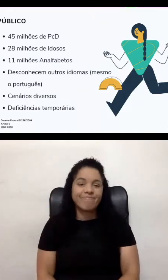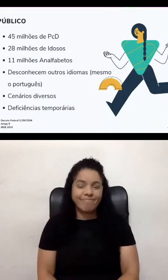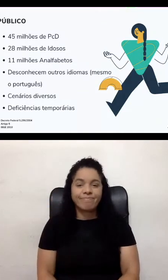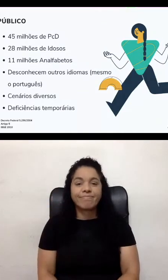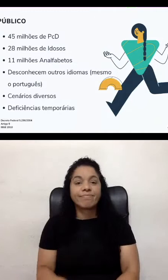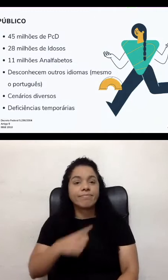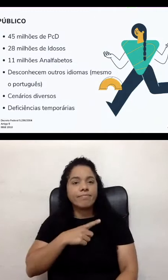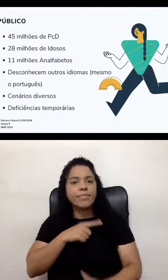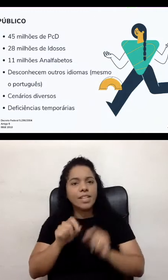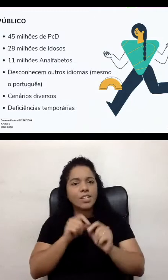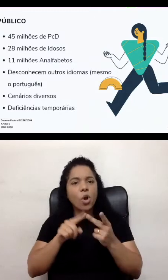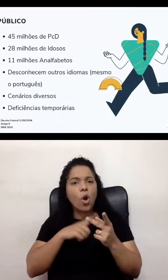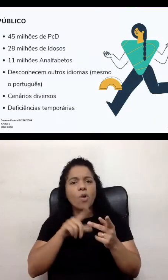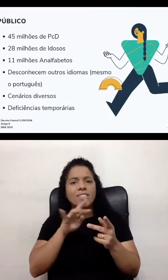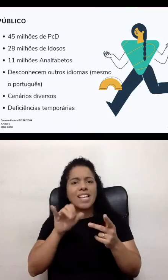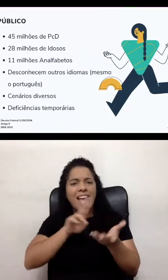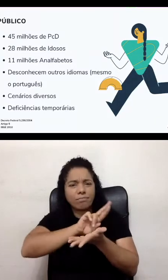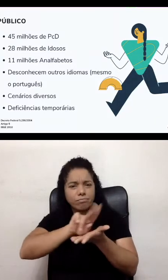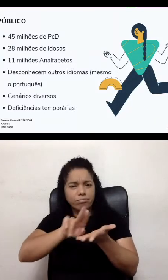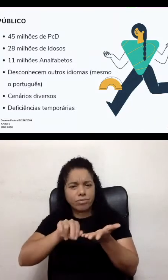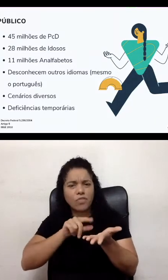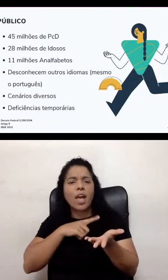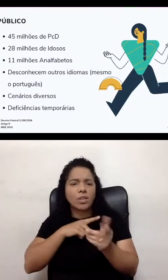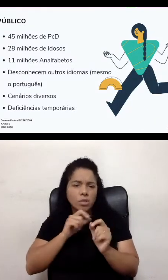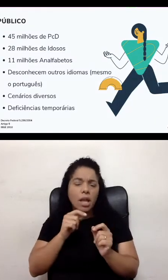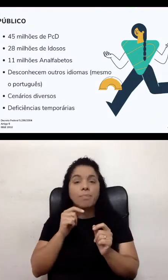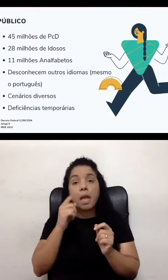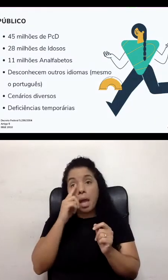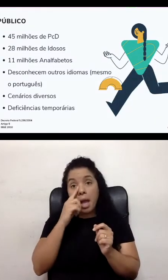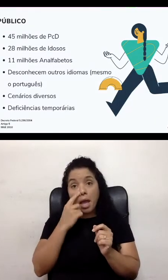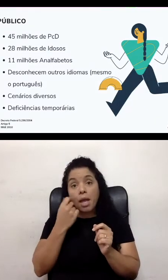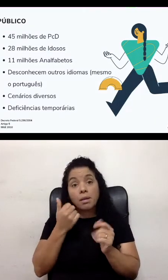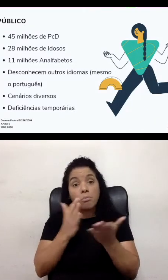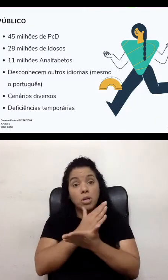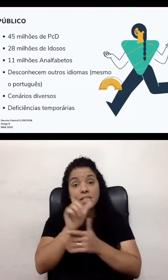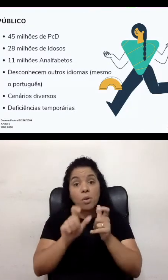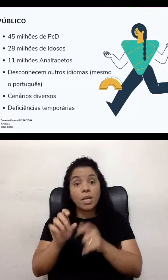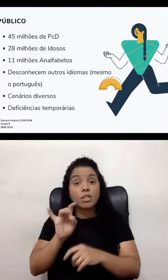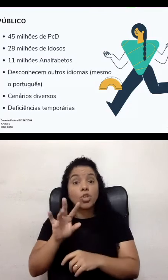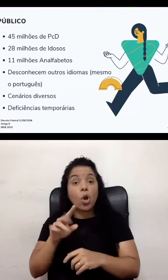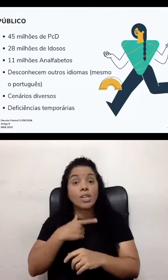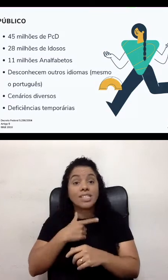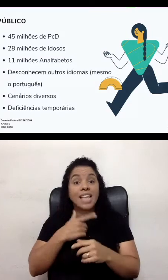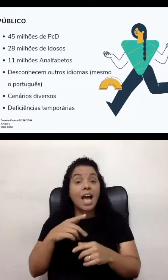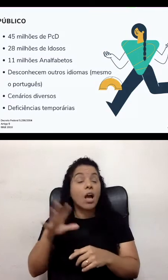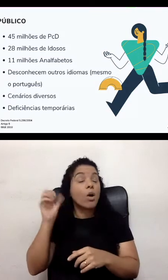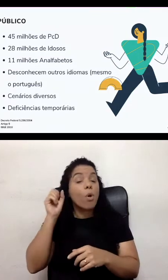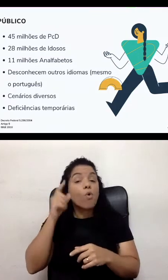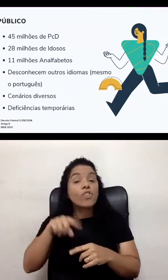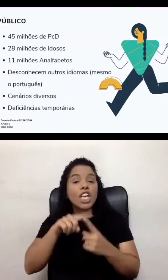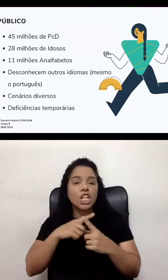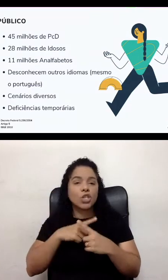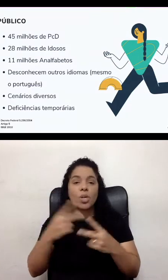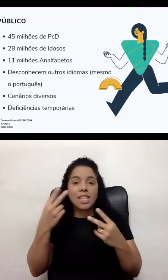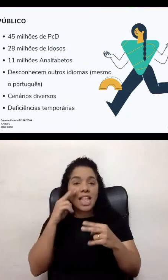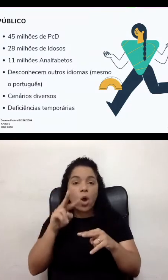Cenários diversos. Por exemplo, a gente tem alguém aqui que está só me ouvindo, que só está nos ouvindo, e não